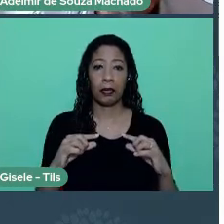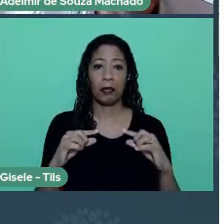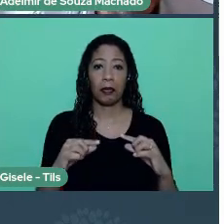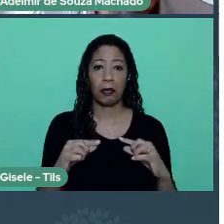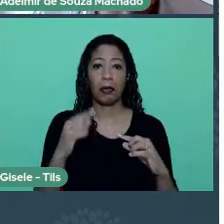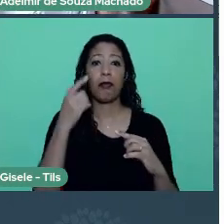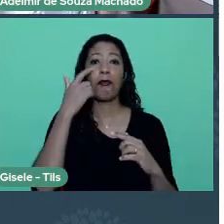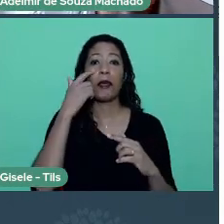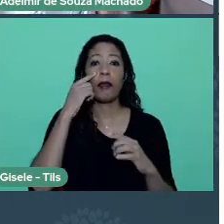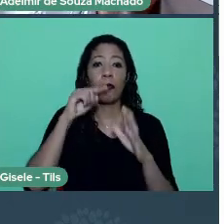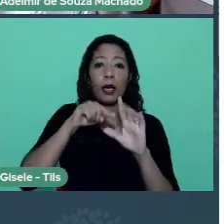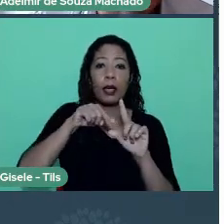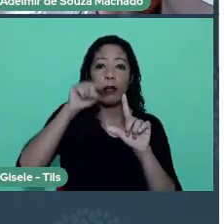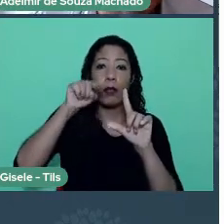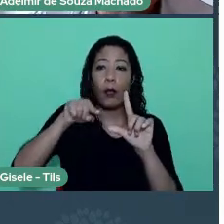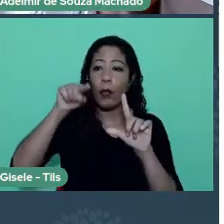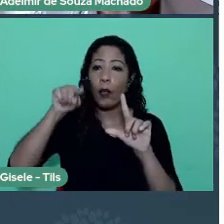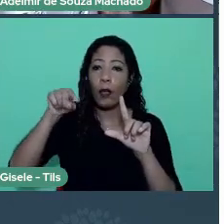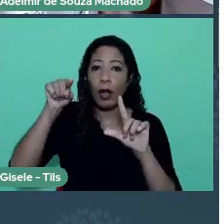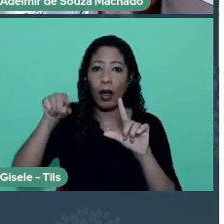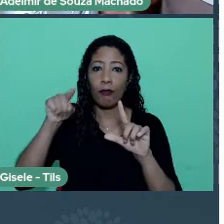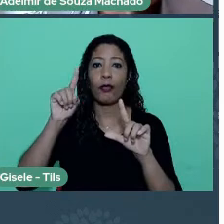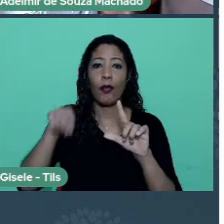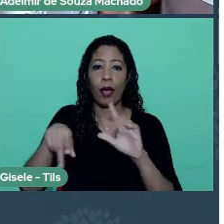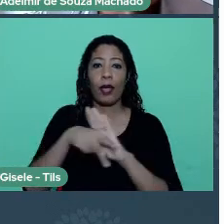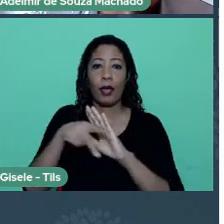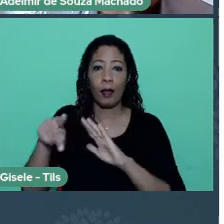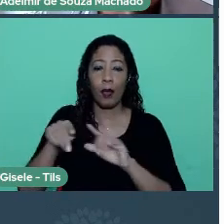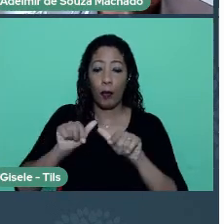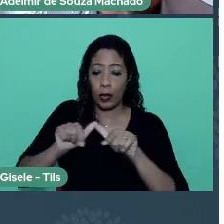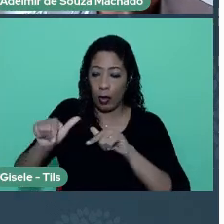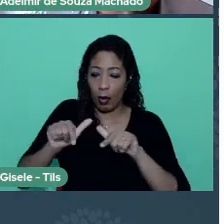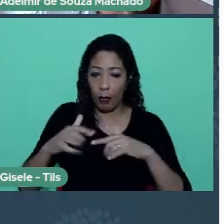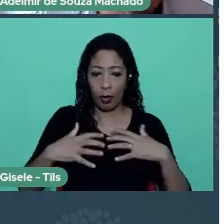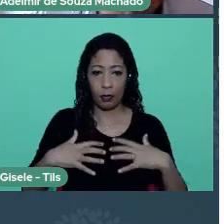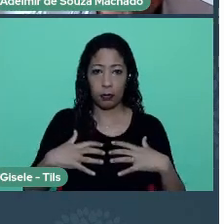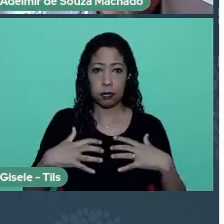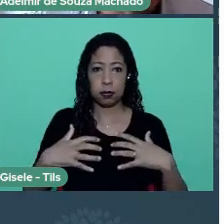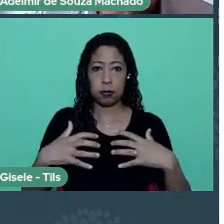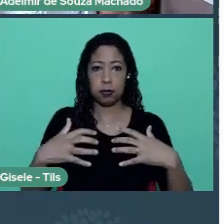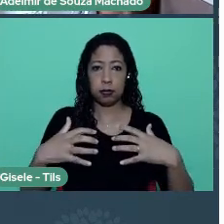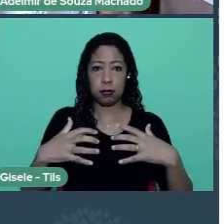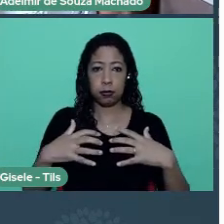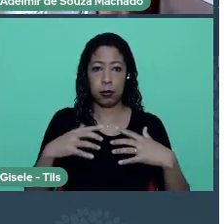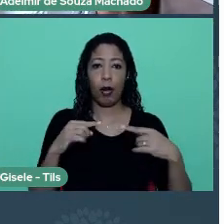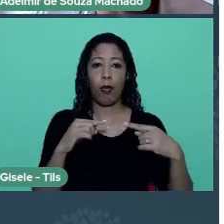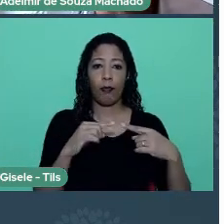esquerda, que é a função pulmonar, medido pelo VF1,